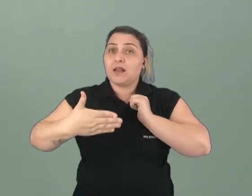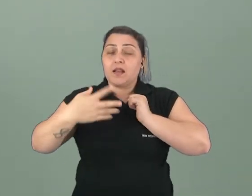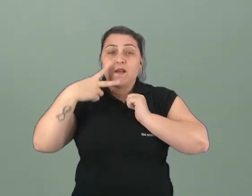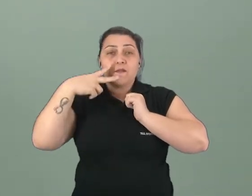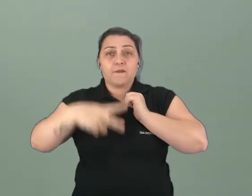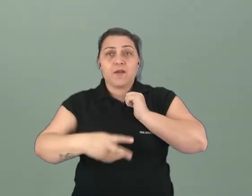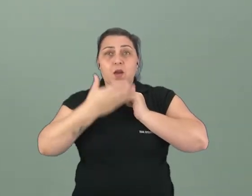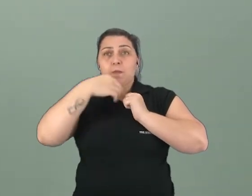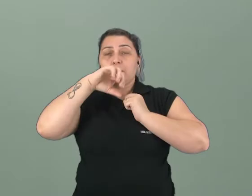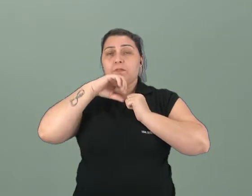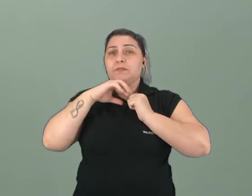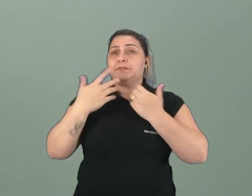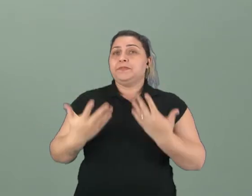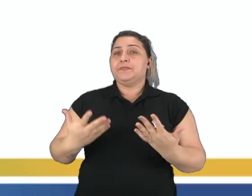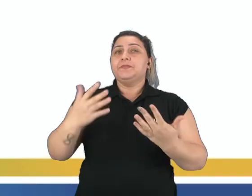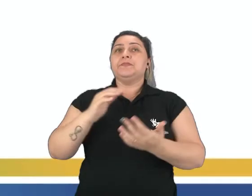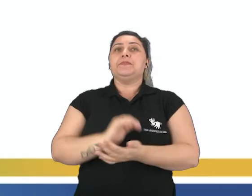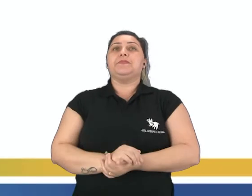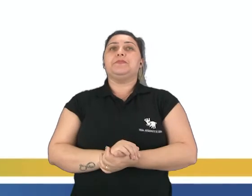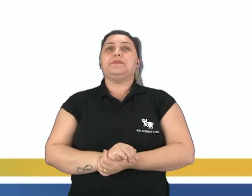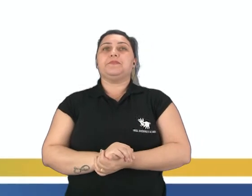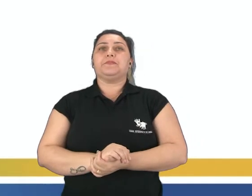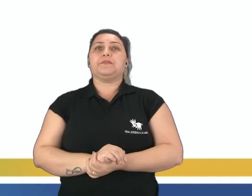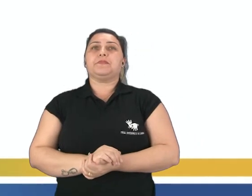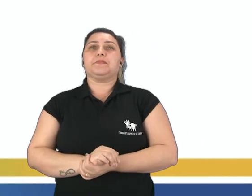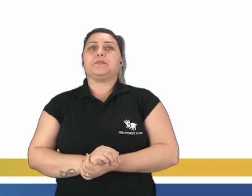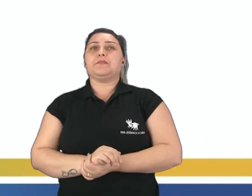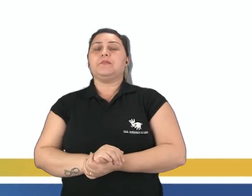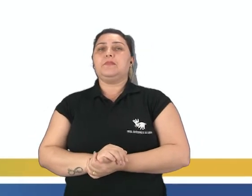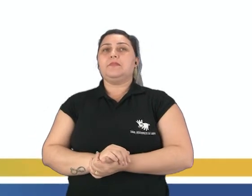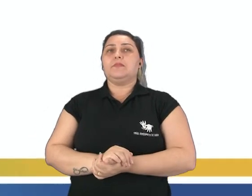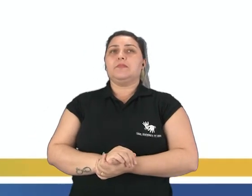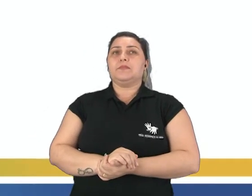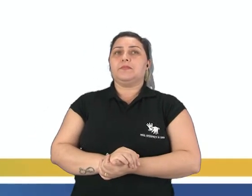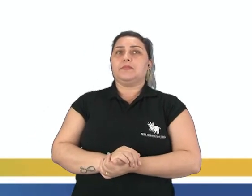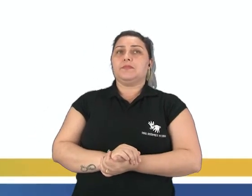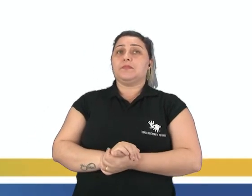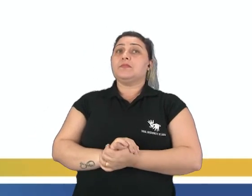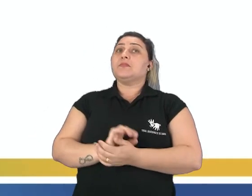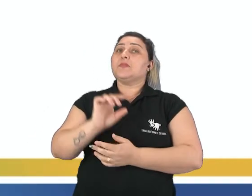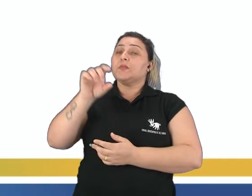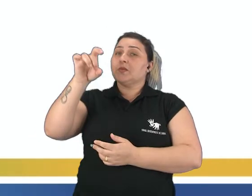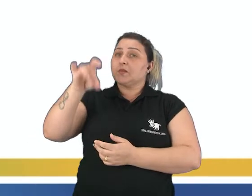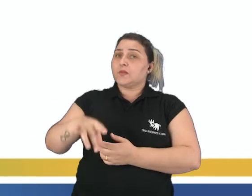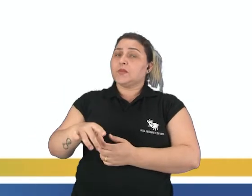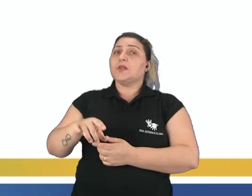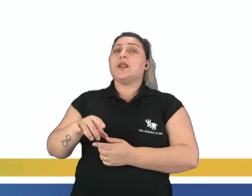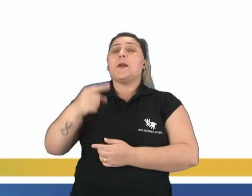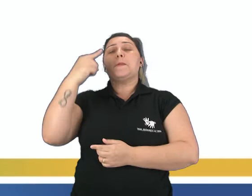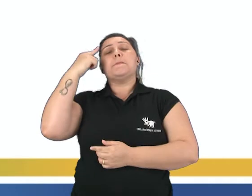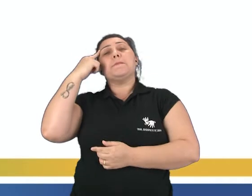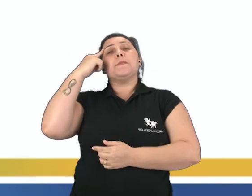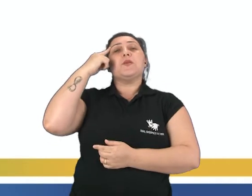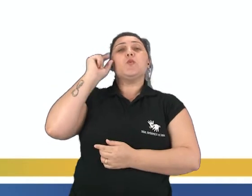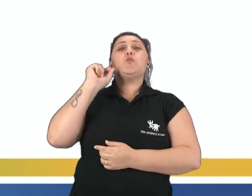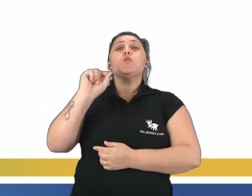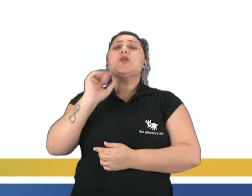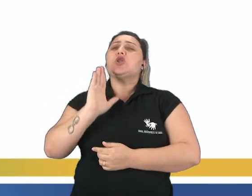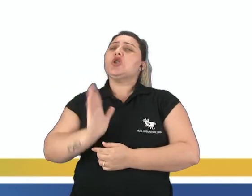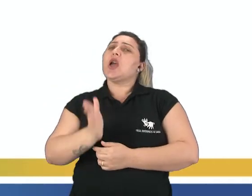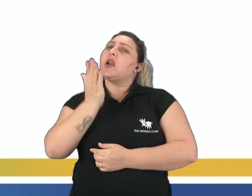né? E aí, no último quadrinho, faz o desfecho, né? Diz que ele está pensando no que